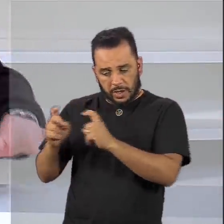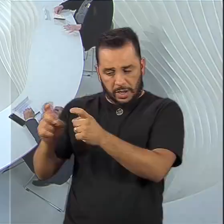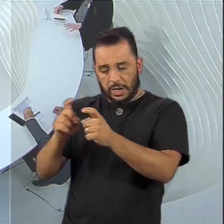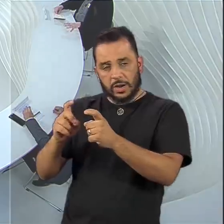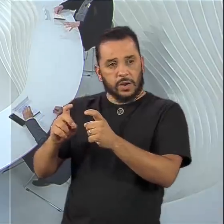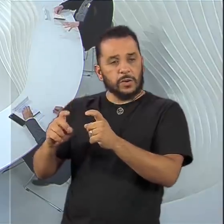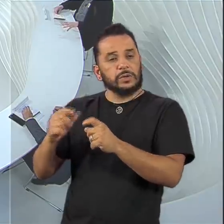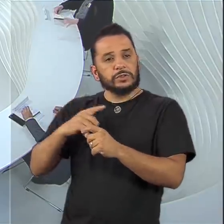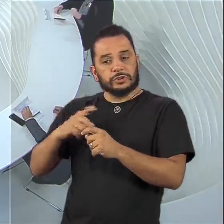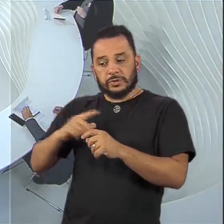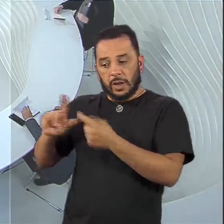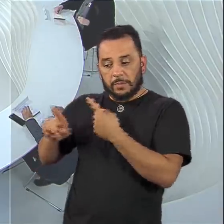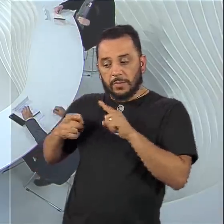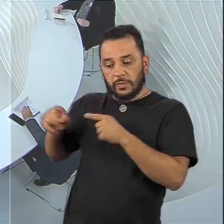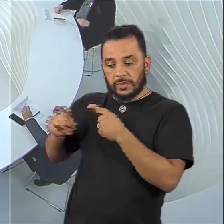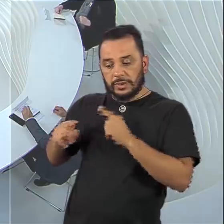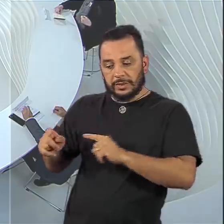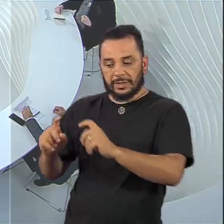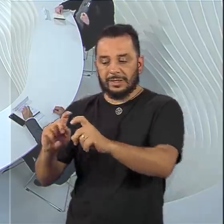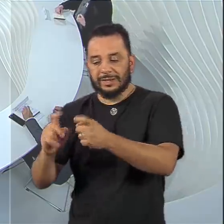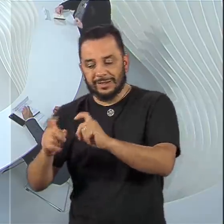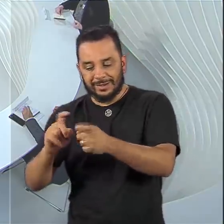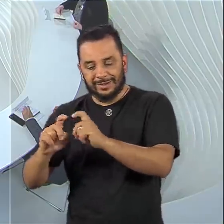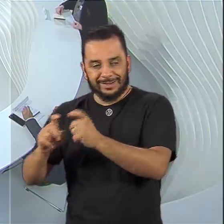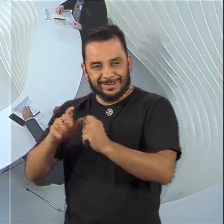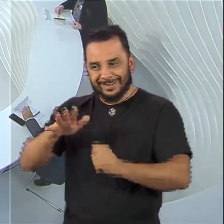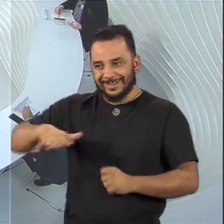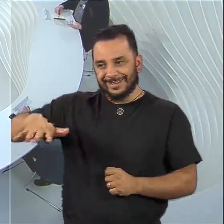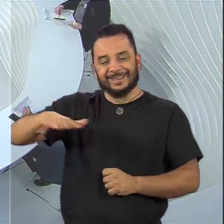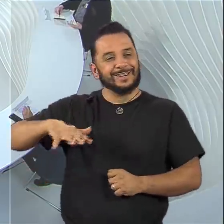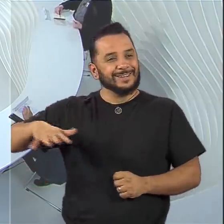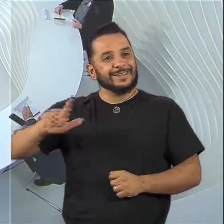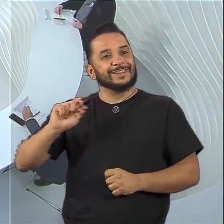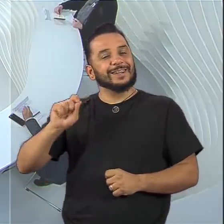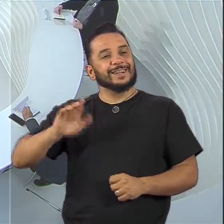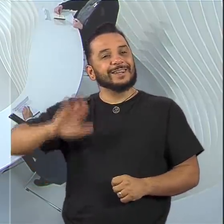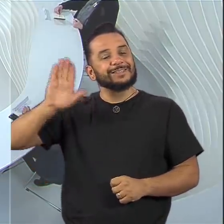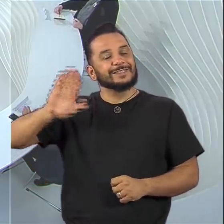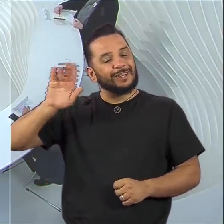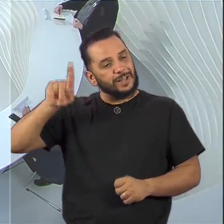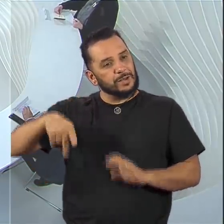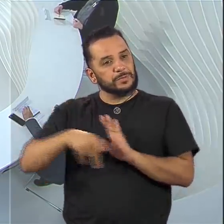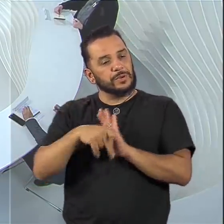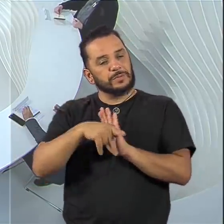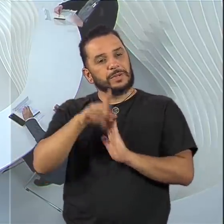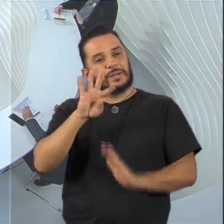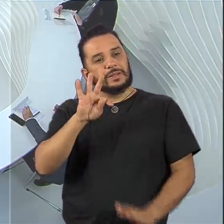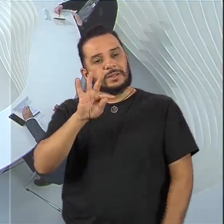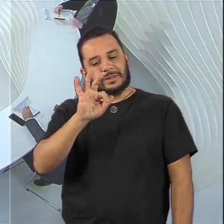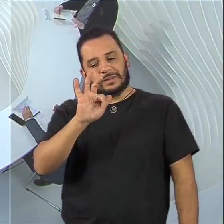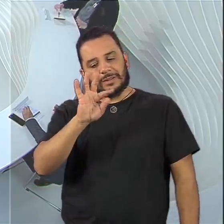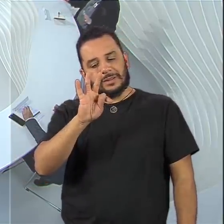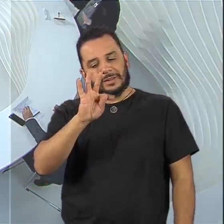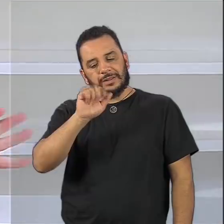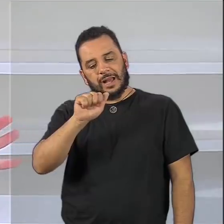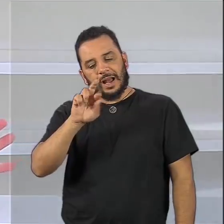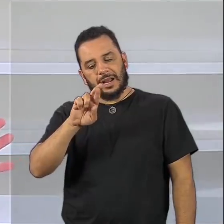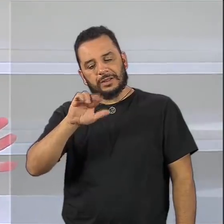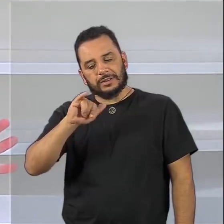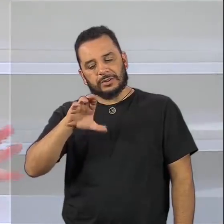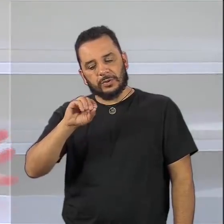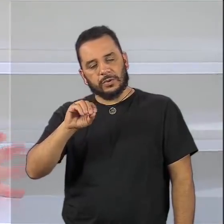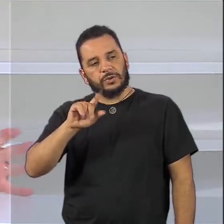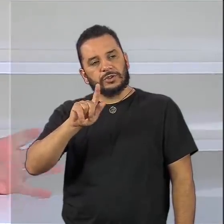a Bessame Mútil, e eles decidiram que o candidato seria o Tarso Genro, em 98. Tarso Genro. Desde